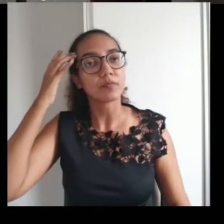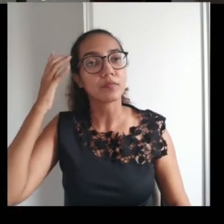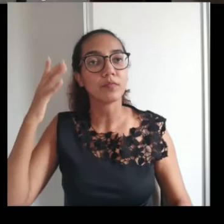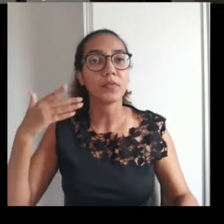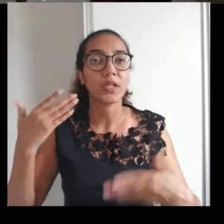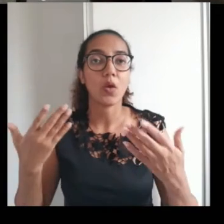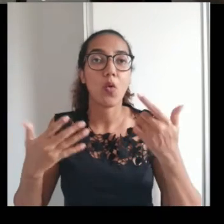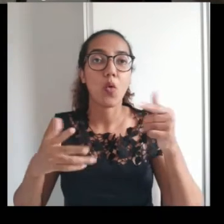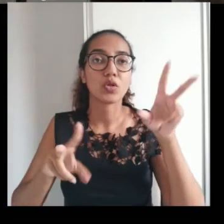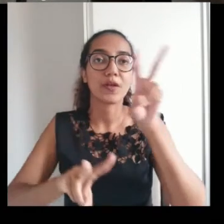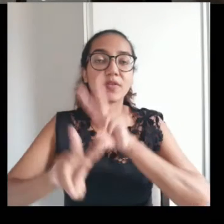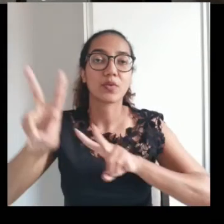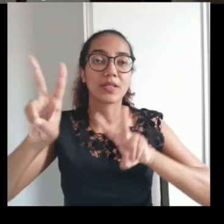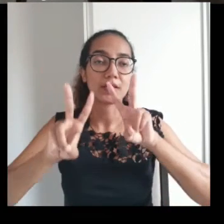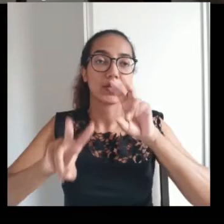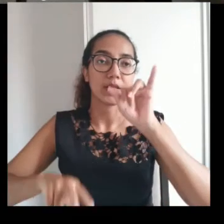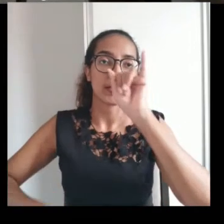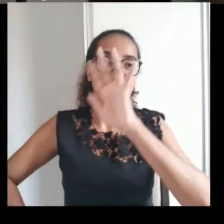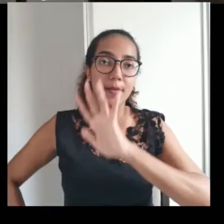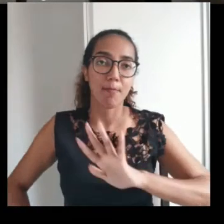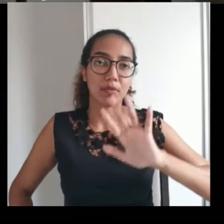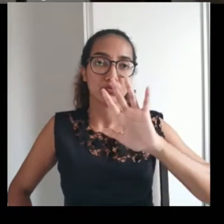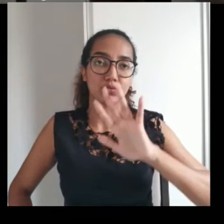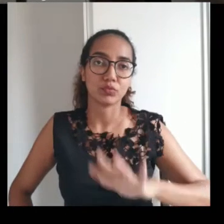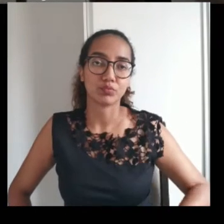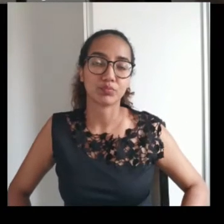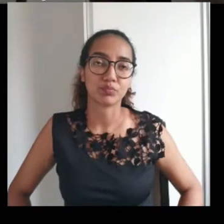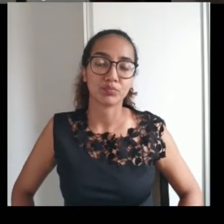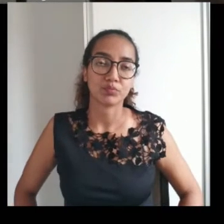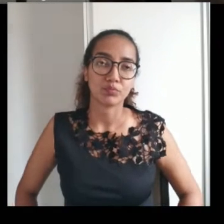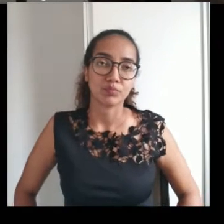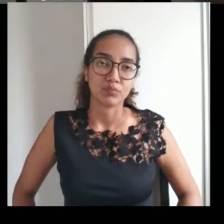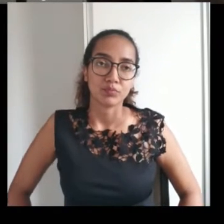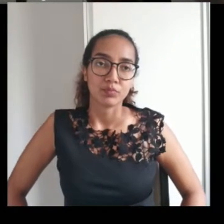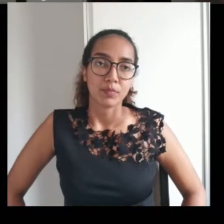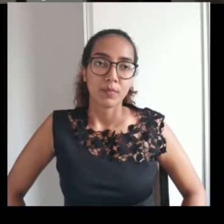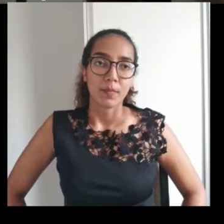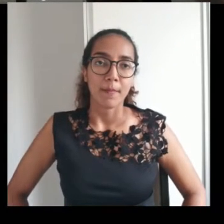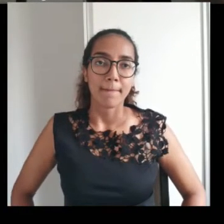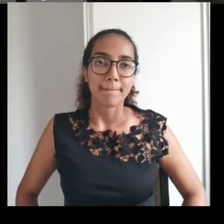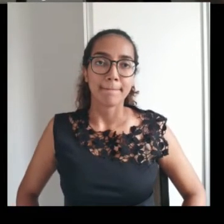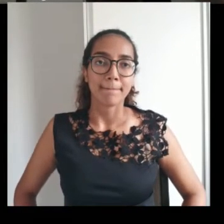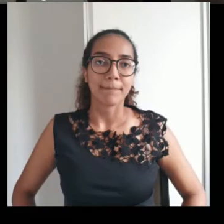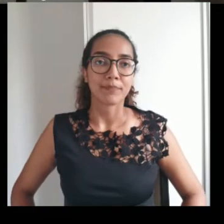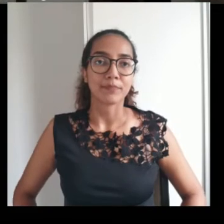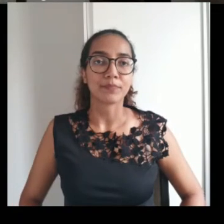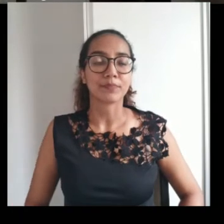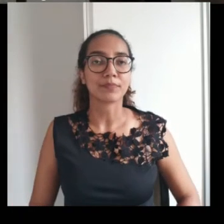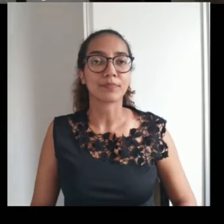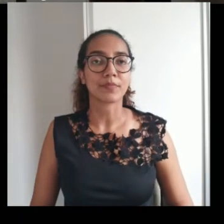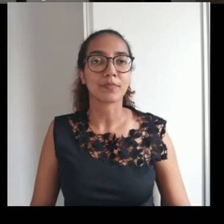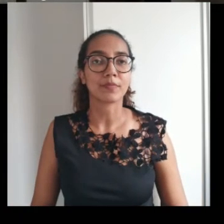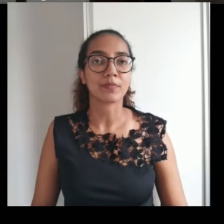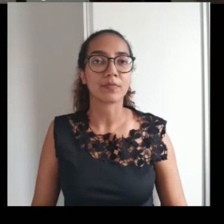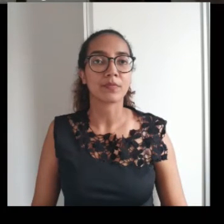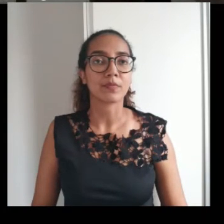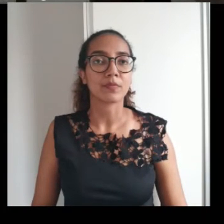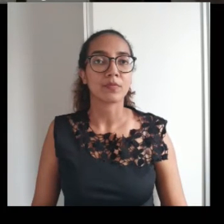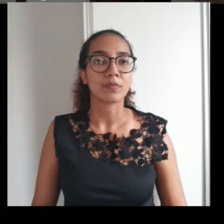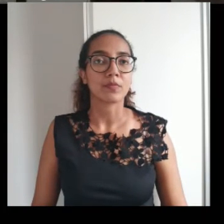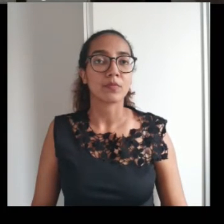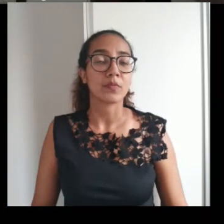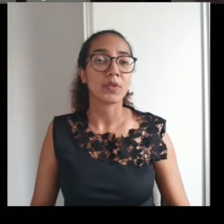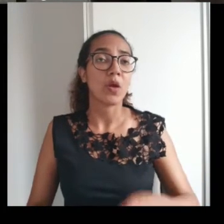imagem daqui, ó, né, que está aqui lendo aqui da esquerda para a direita, poderia ser em camadas, tá certo?